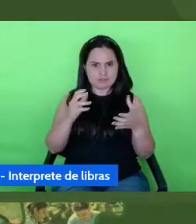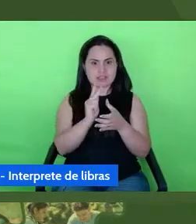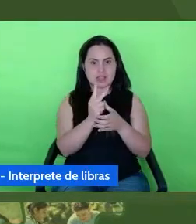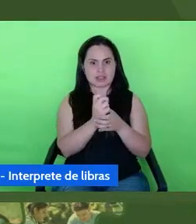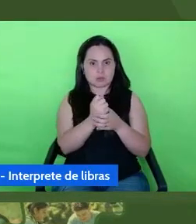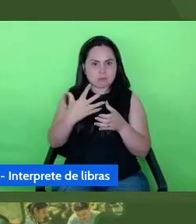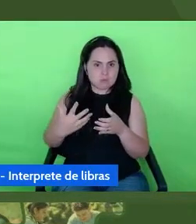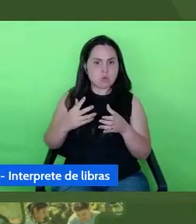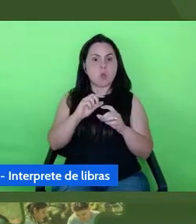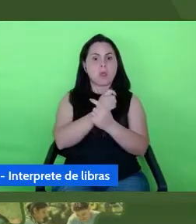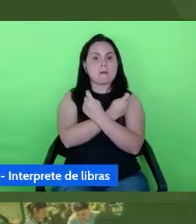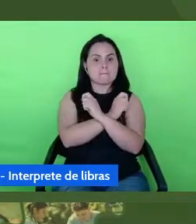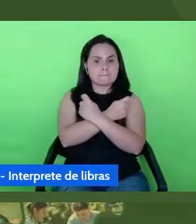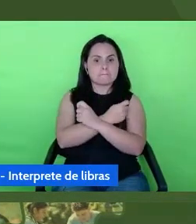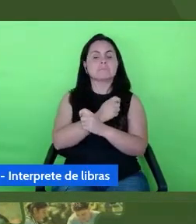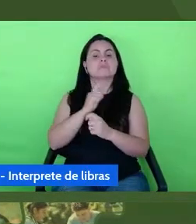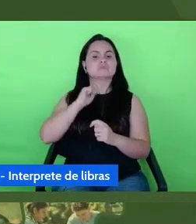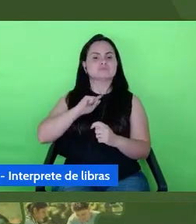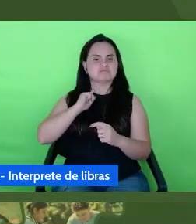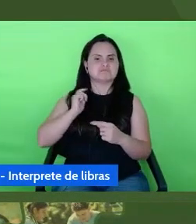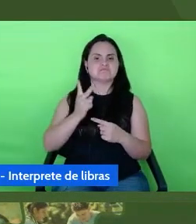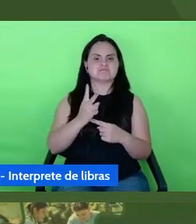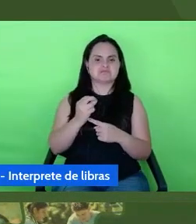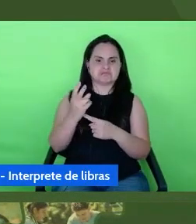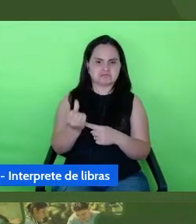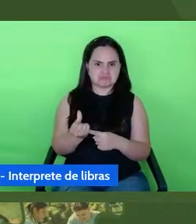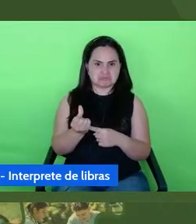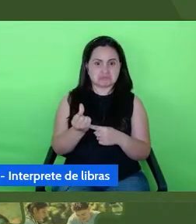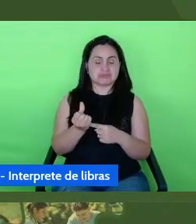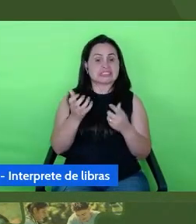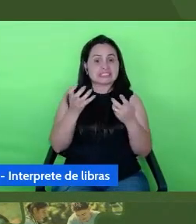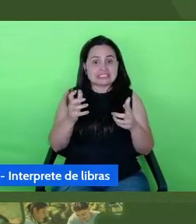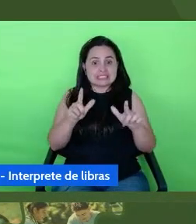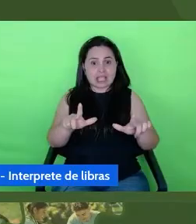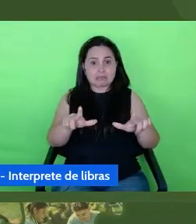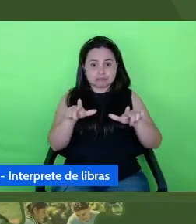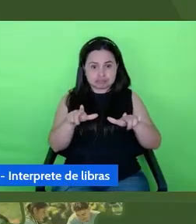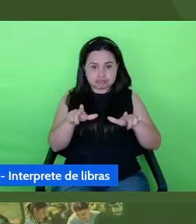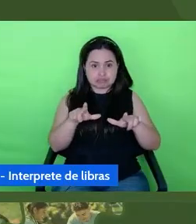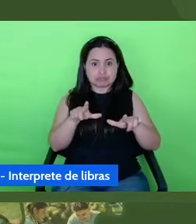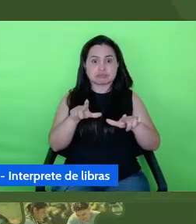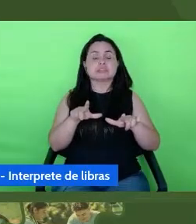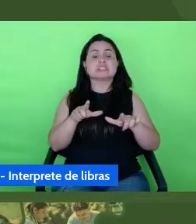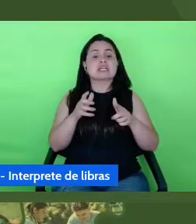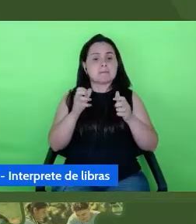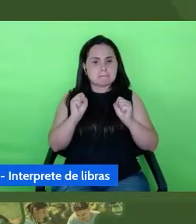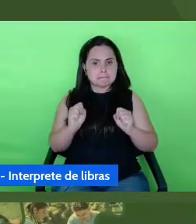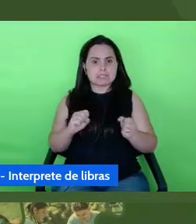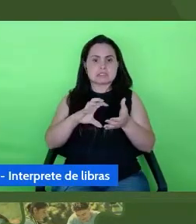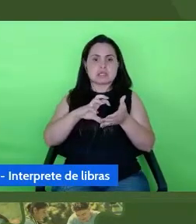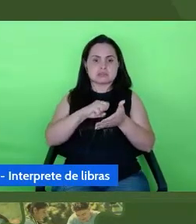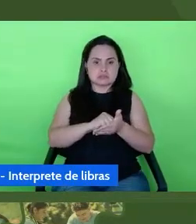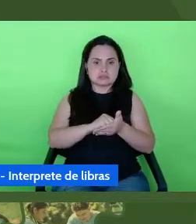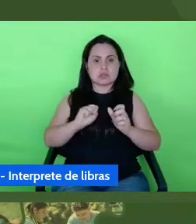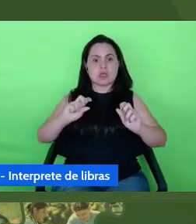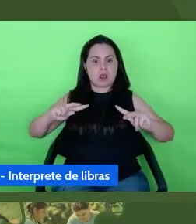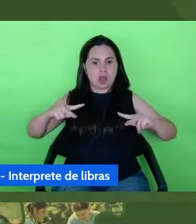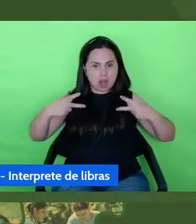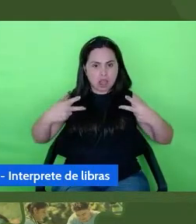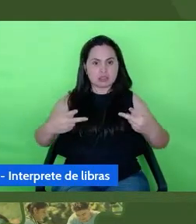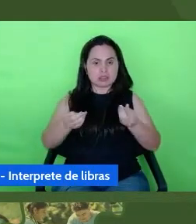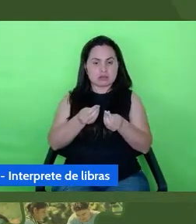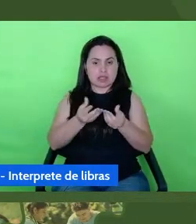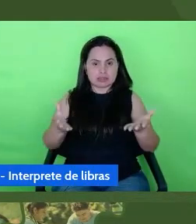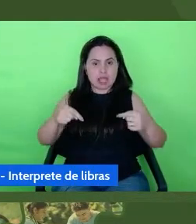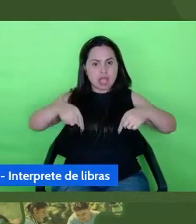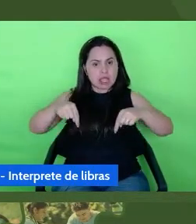Minas 2026. Quem desejar a certificação deve se inscrever por meio do link que será disponibilizado aqui